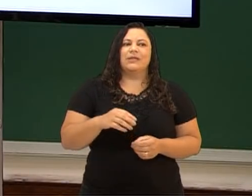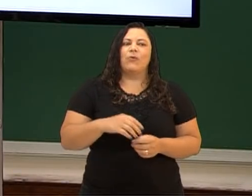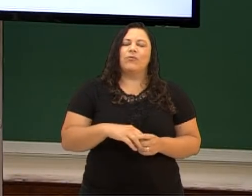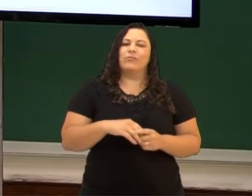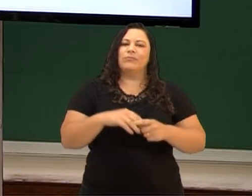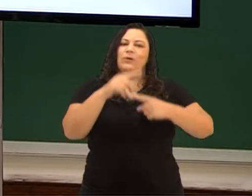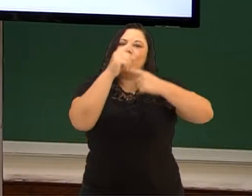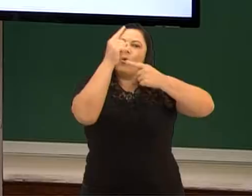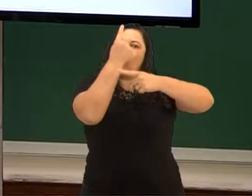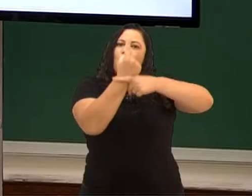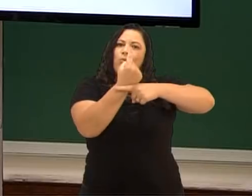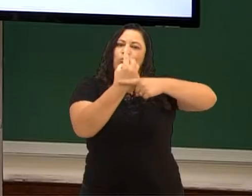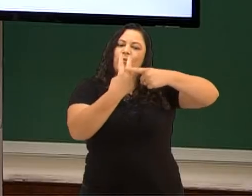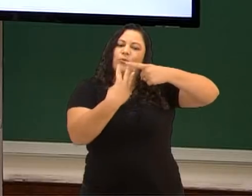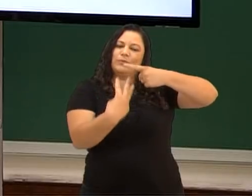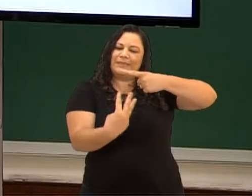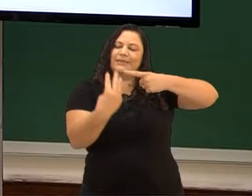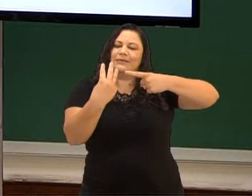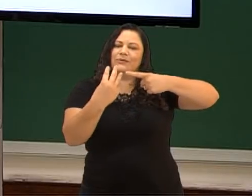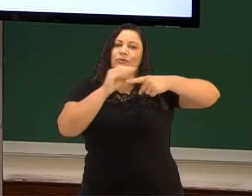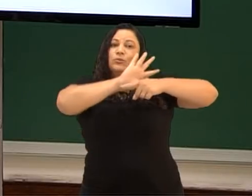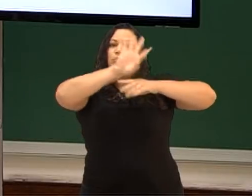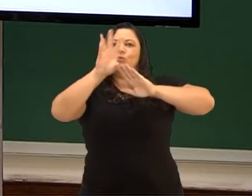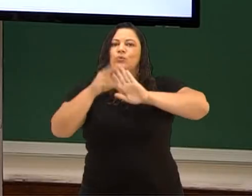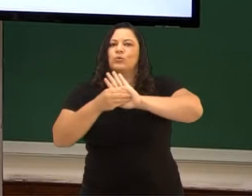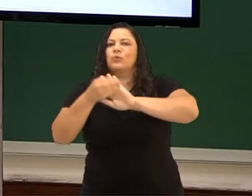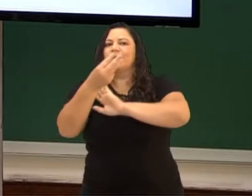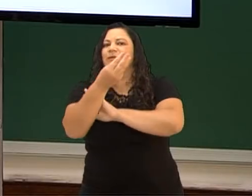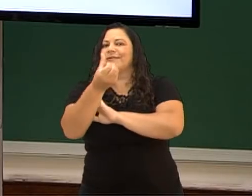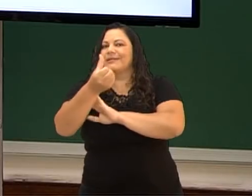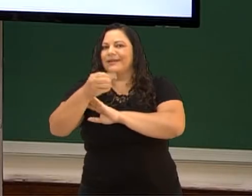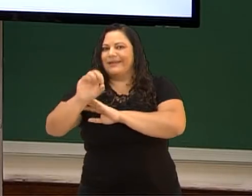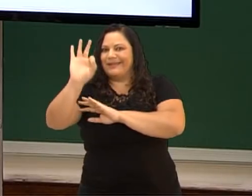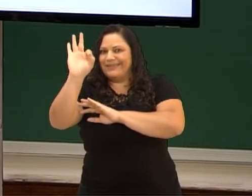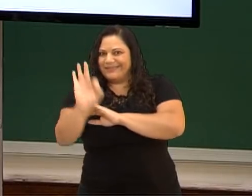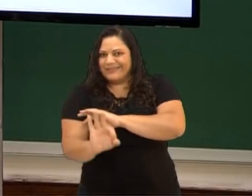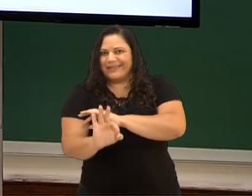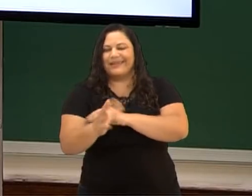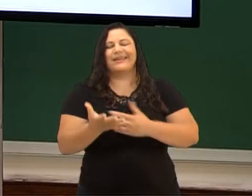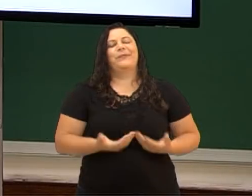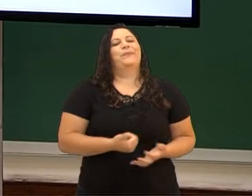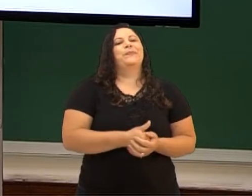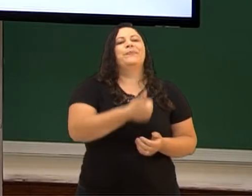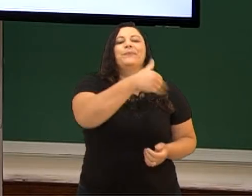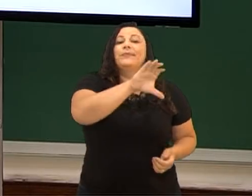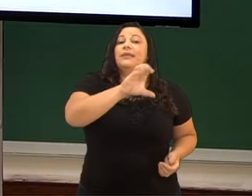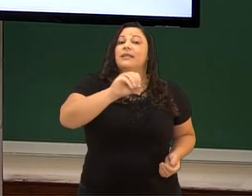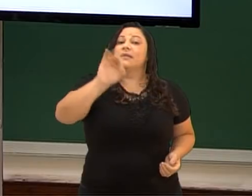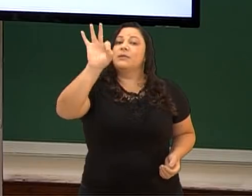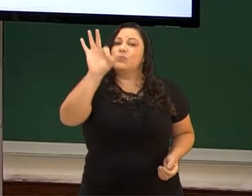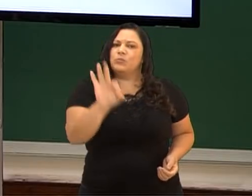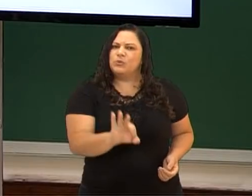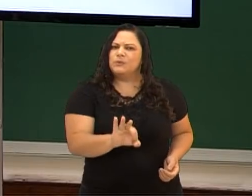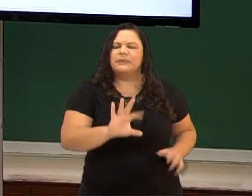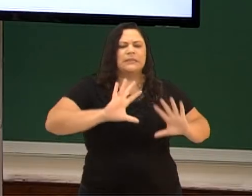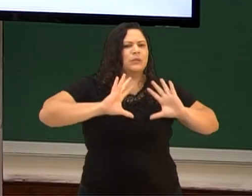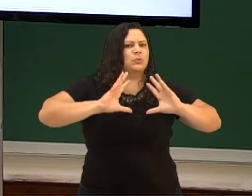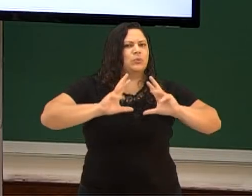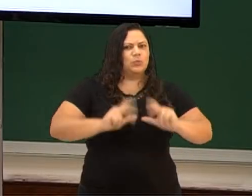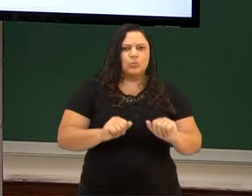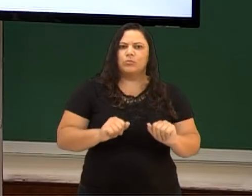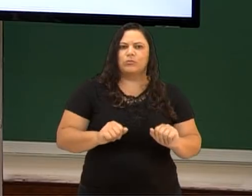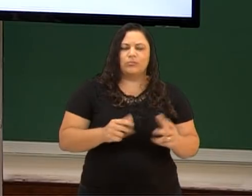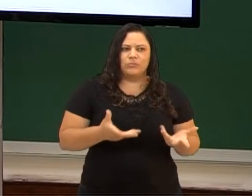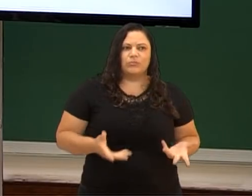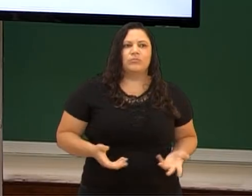de 360 graus. Por quê? Porque, voltando na nossa porcentagem, 100% é tudo que eu tenho, a terça parte, nós